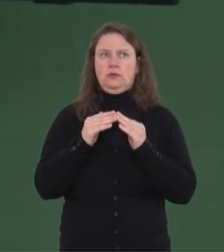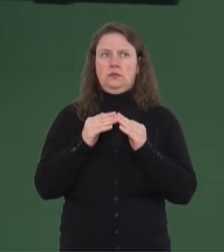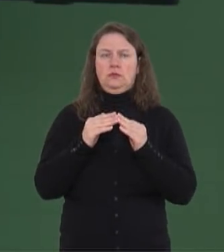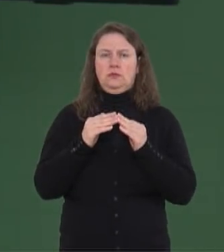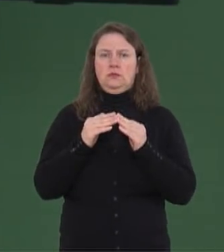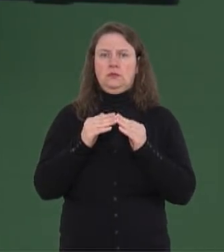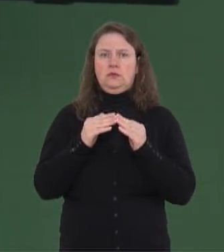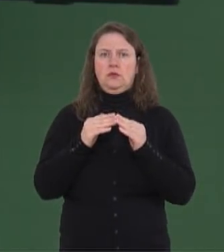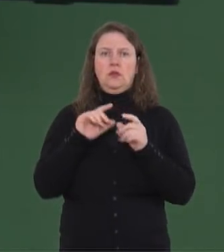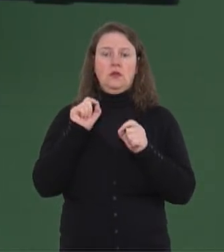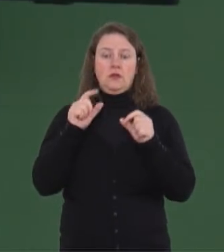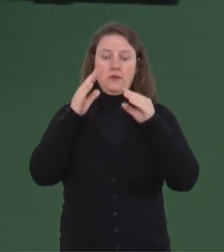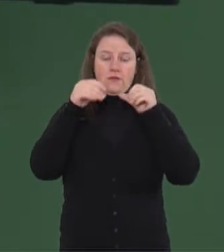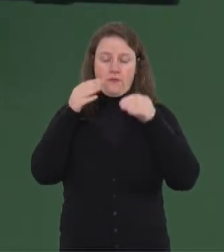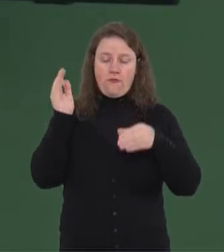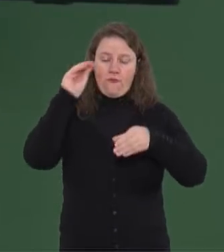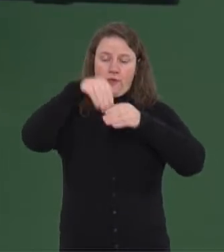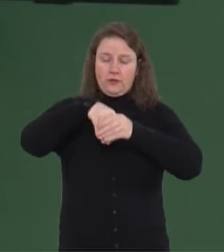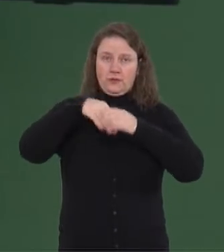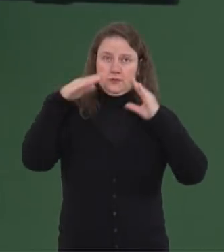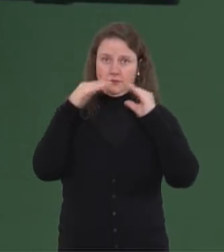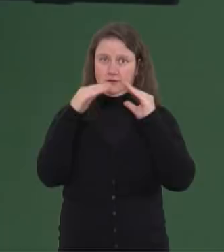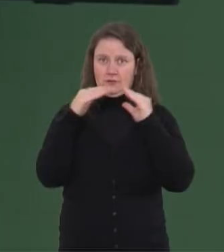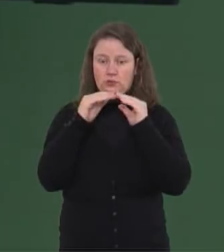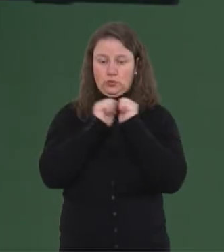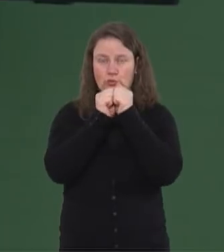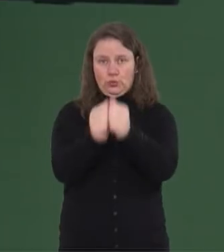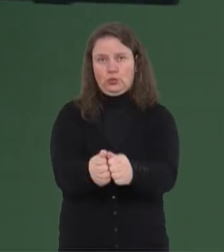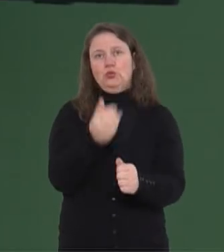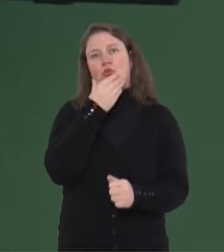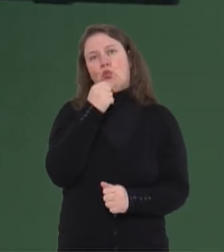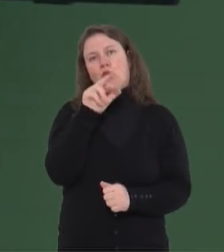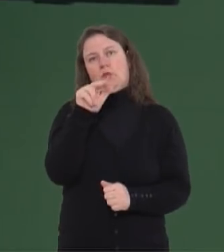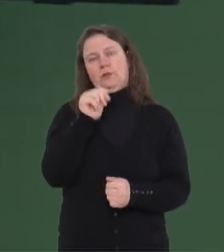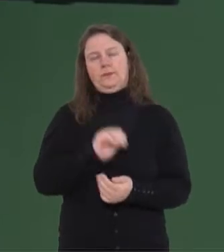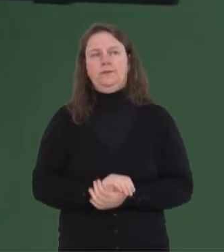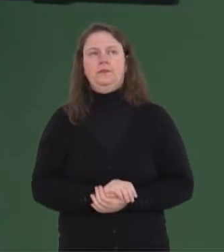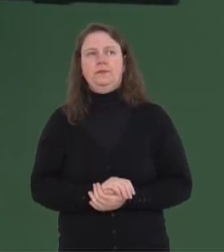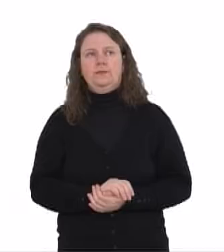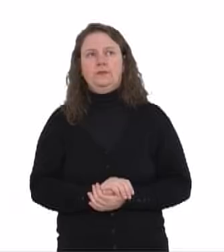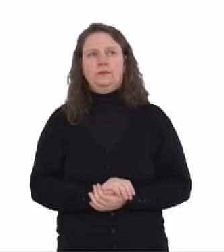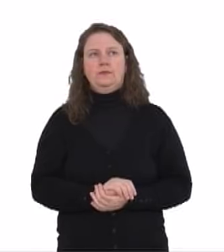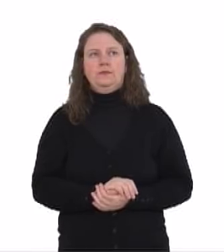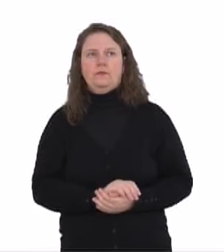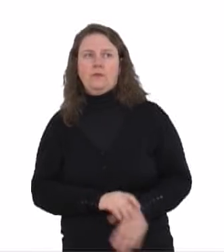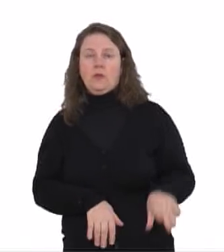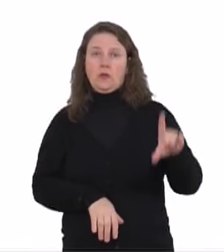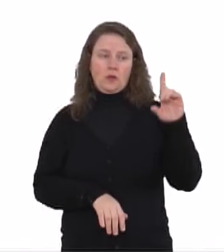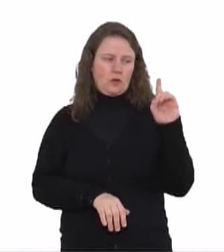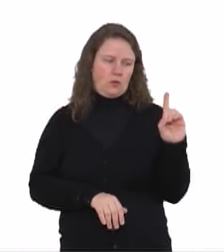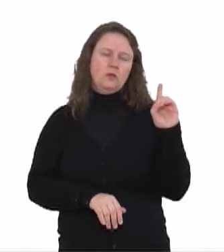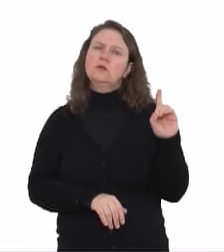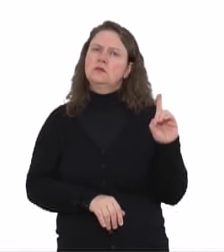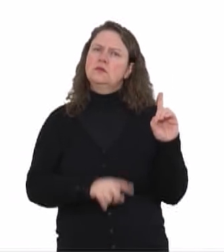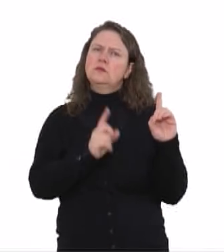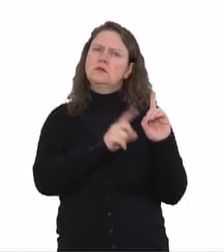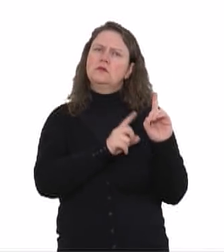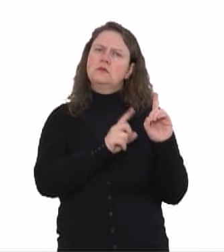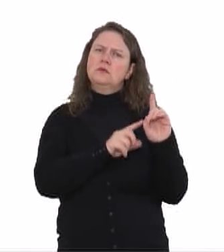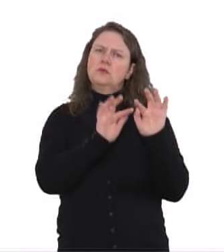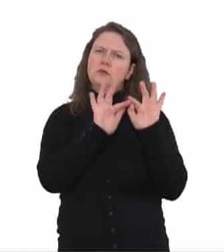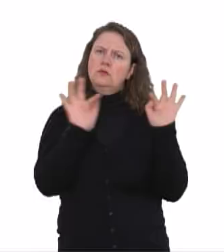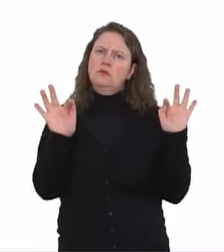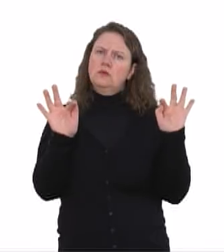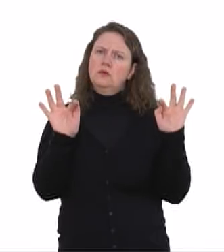home, em casa junto com o irmão. He draws pictures on Wednesday.